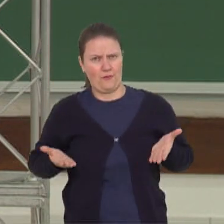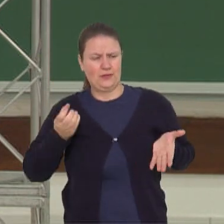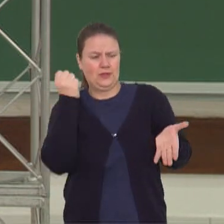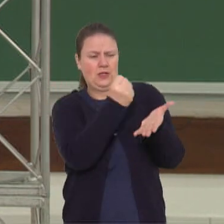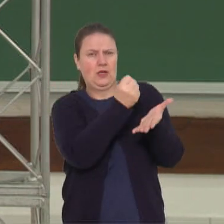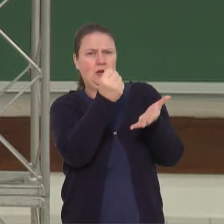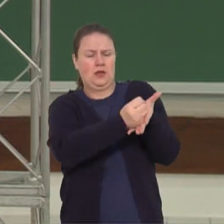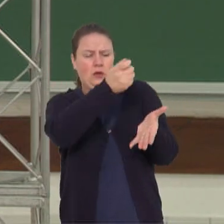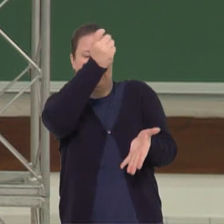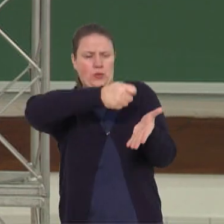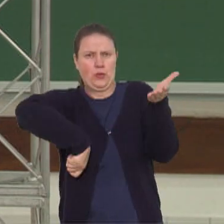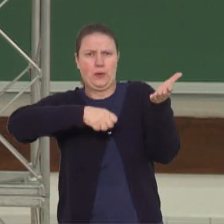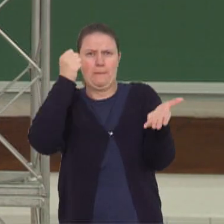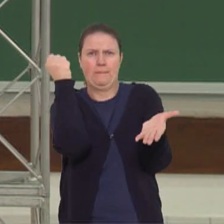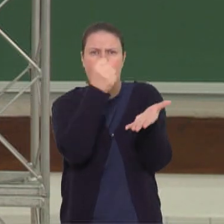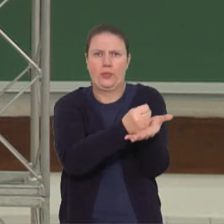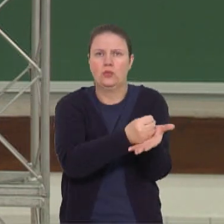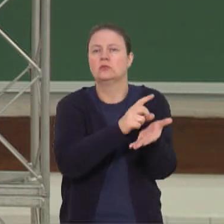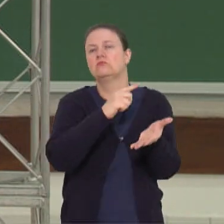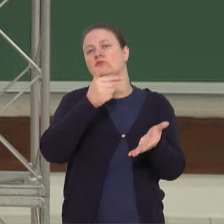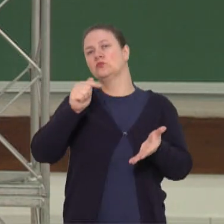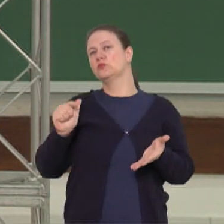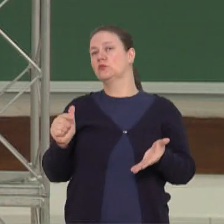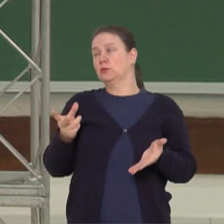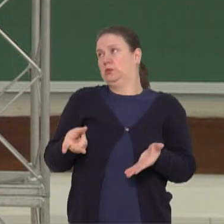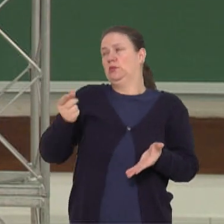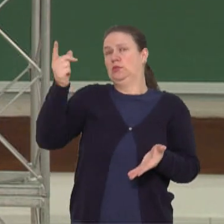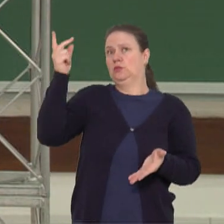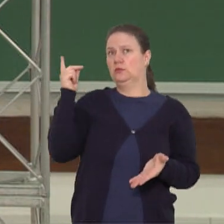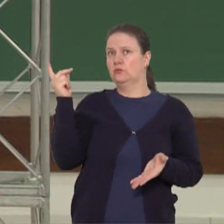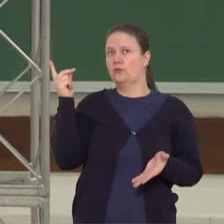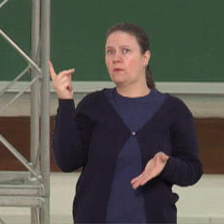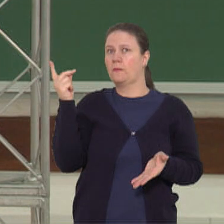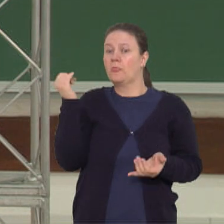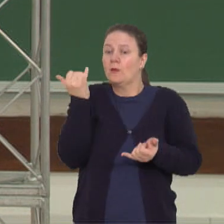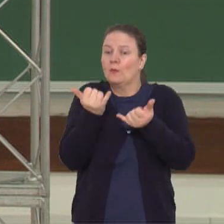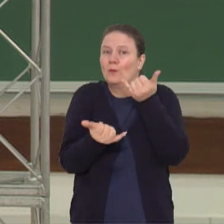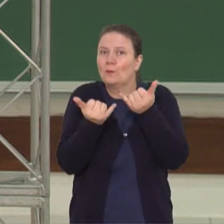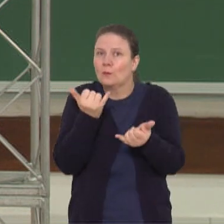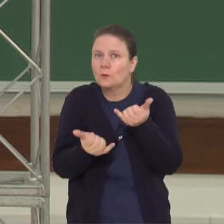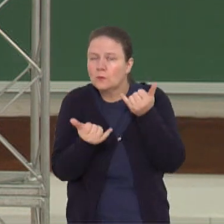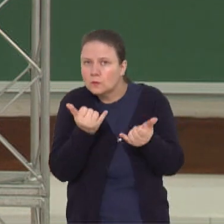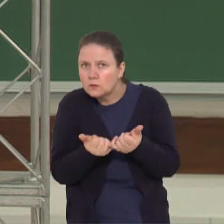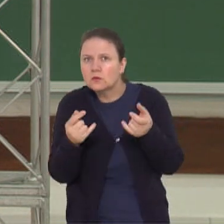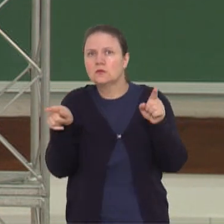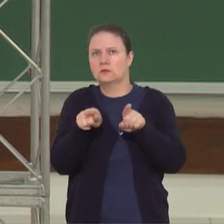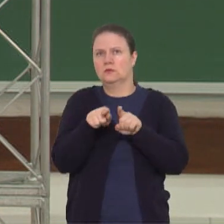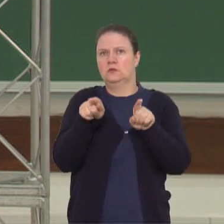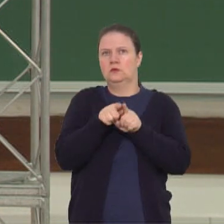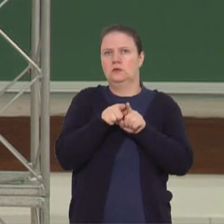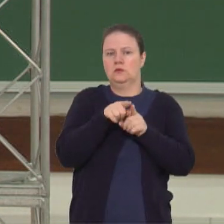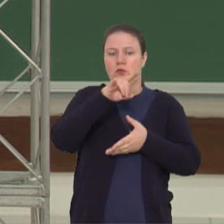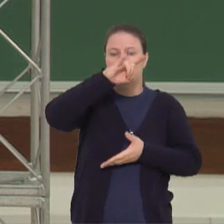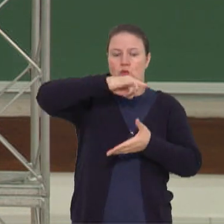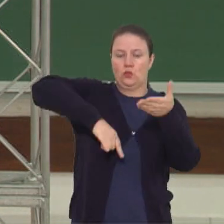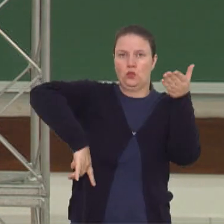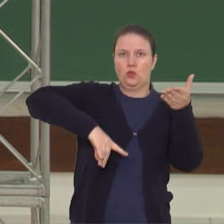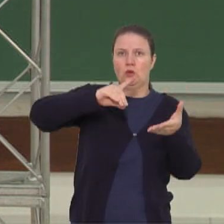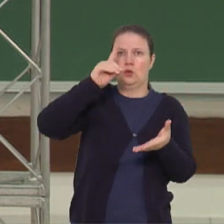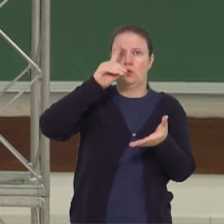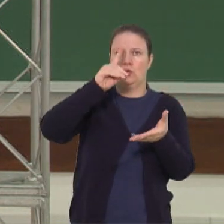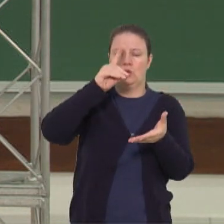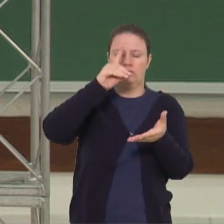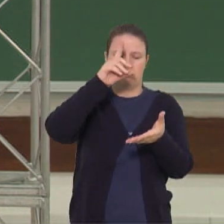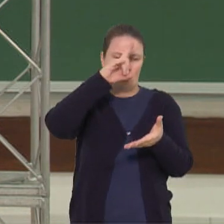pessoa nascia ou morria. Então, supõe-se, por cartas e demais documentos, que Heráclito